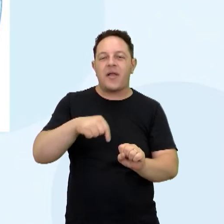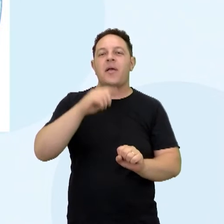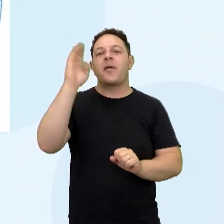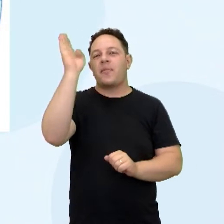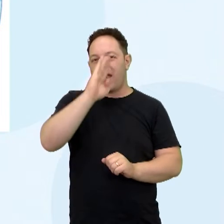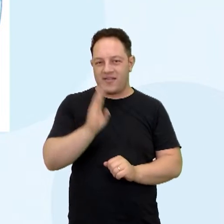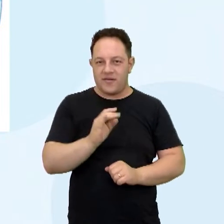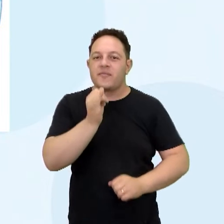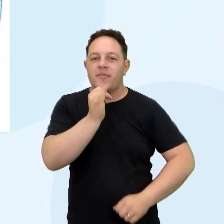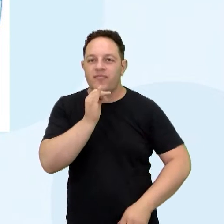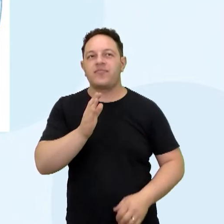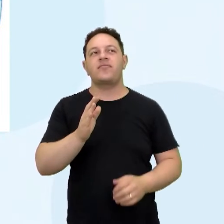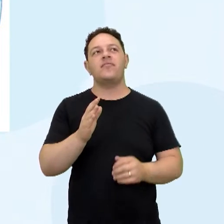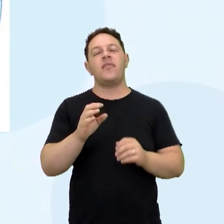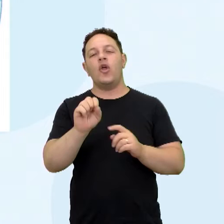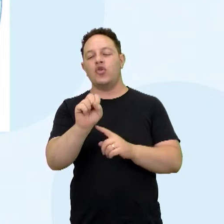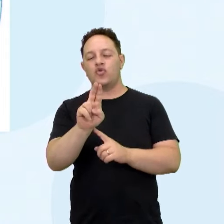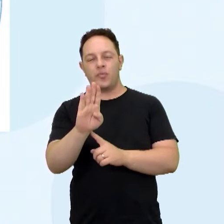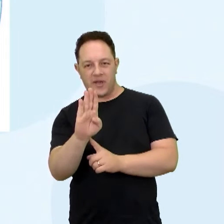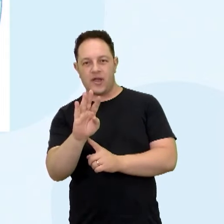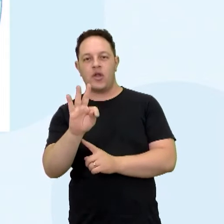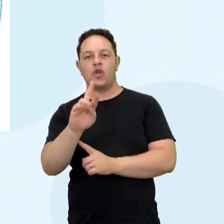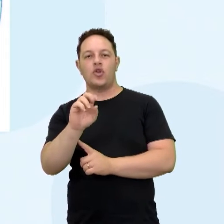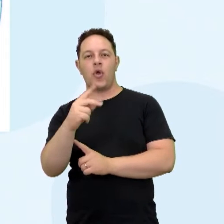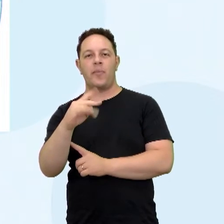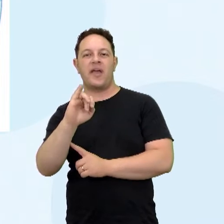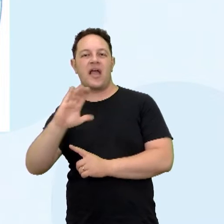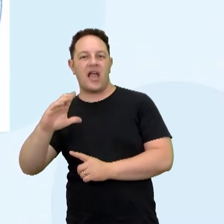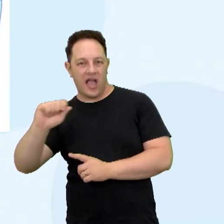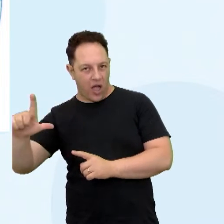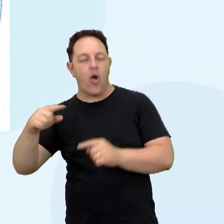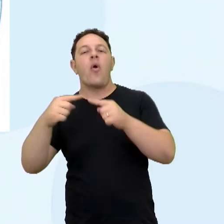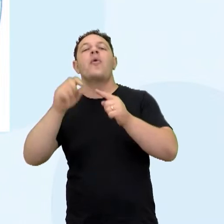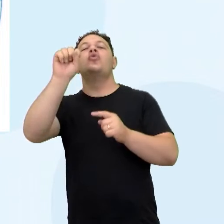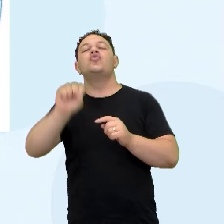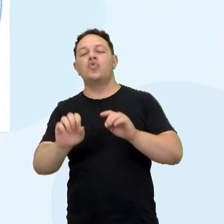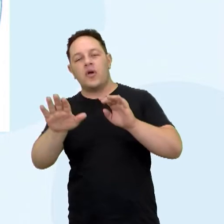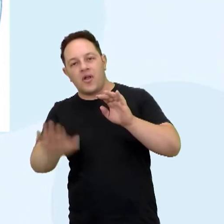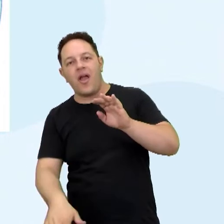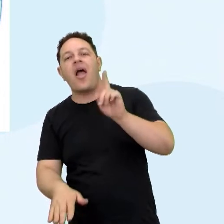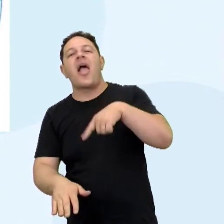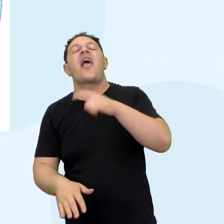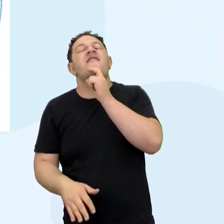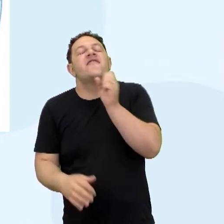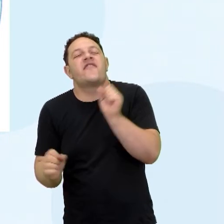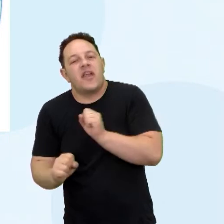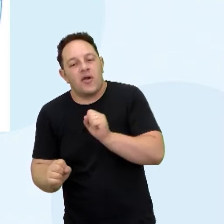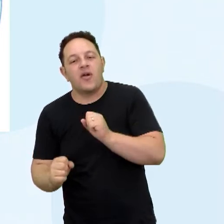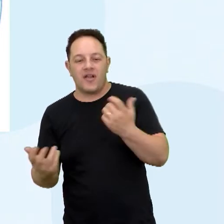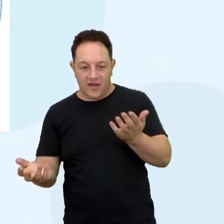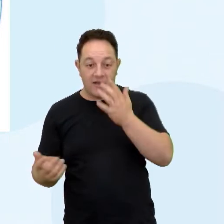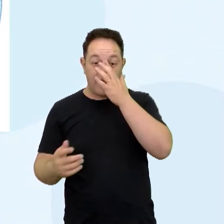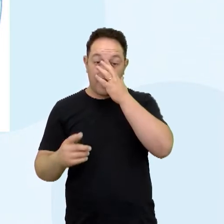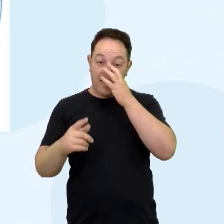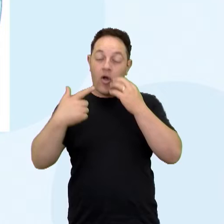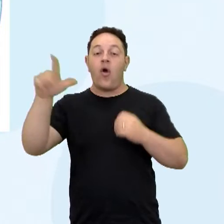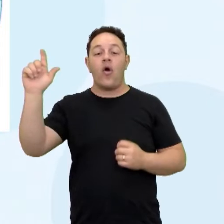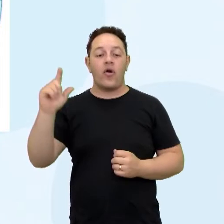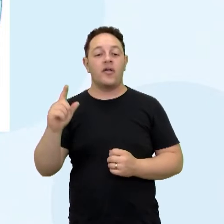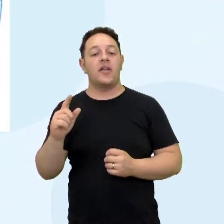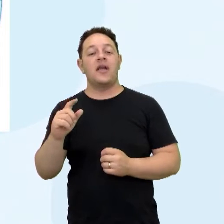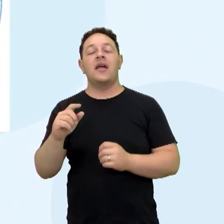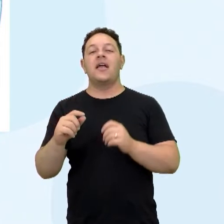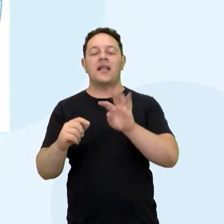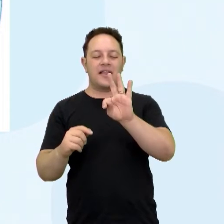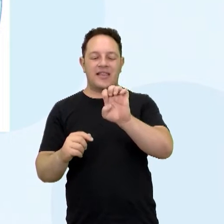A gente acaba falando subtropicais, né, e não fala temperado, mas falar temperado também não está errado. Né? Então, quando fala em